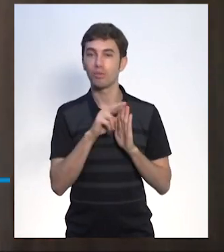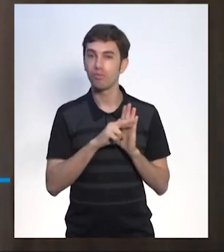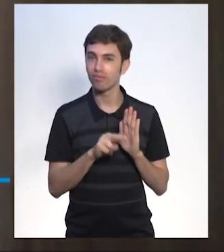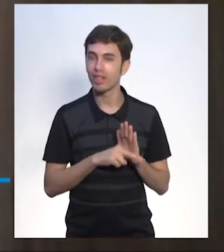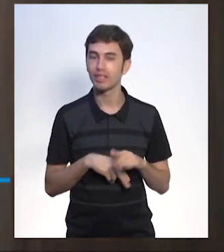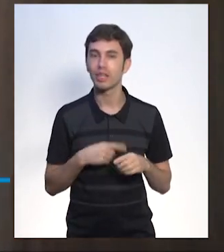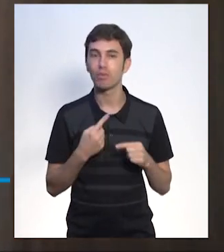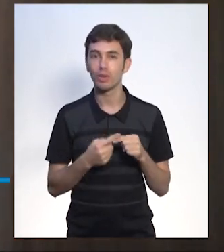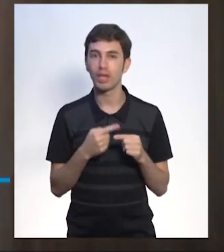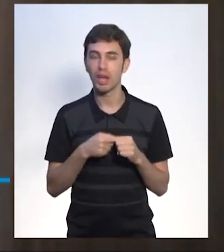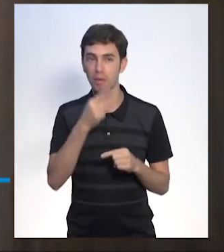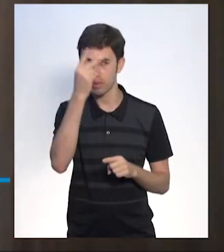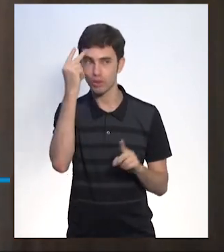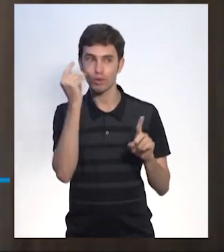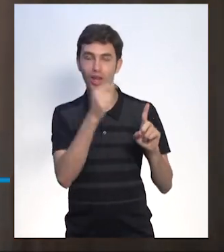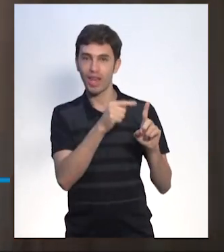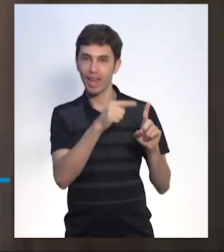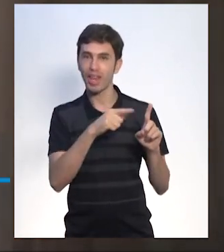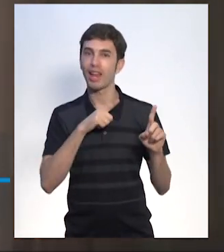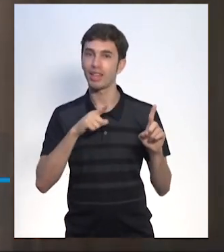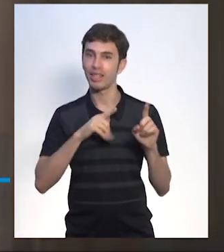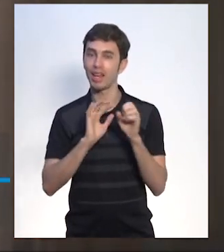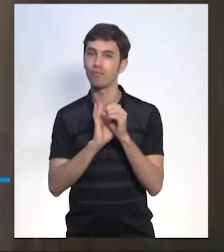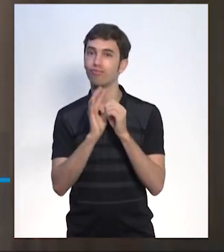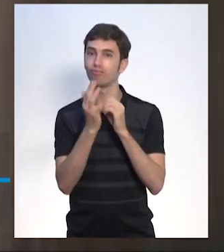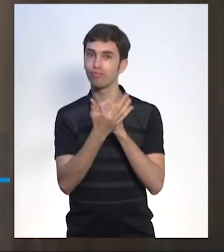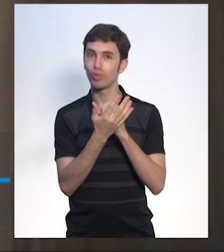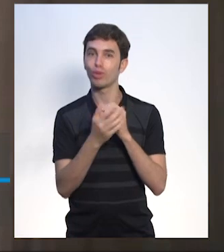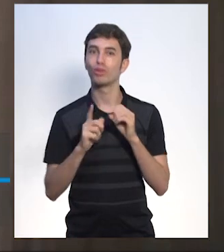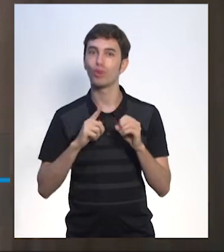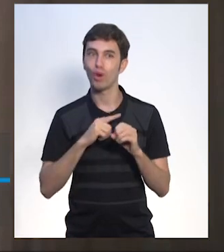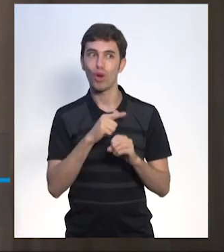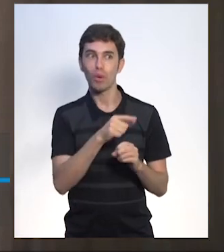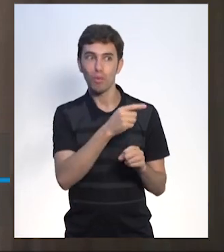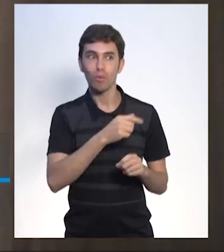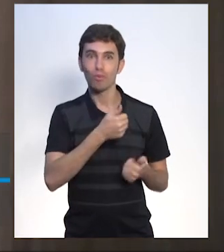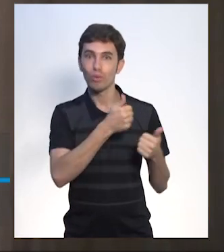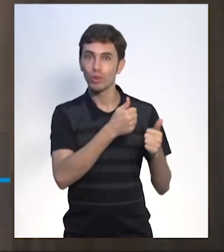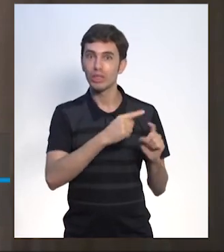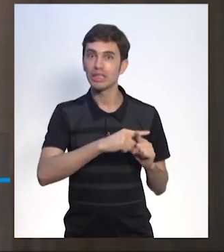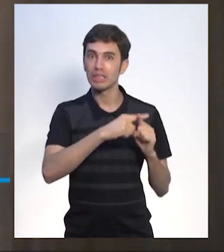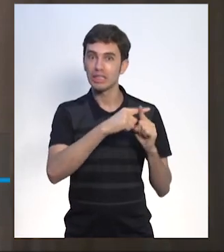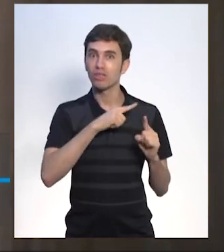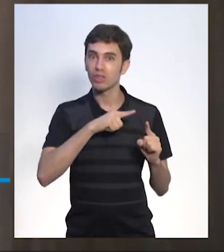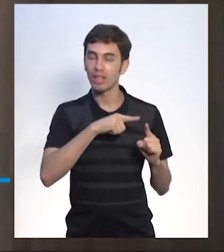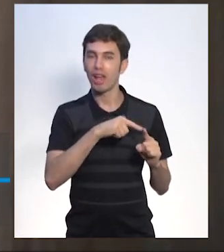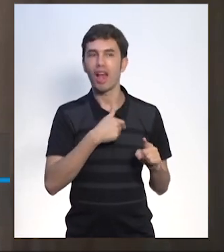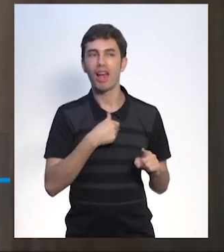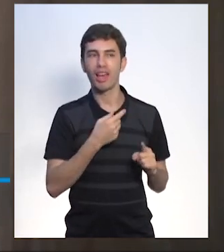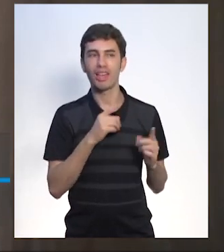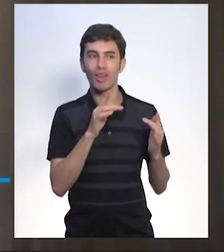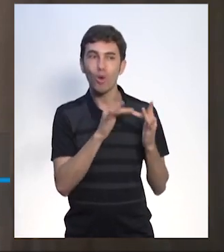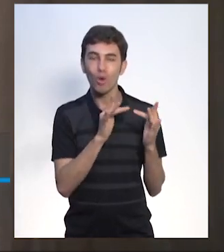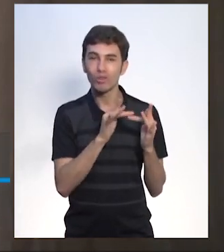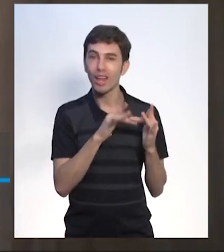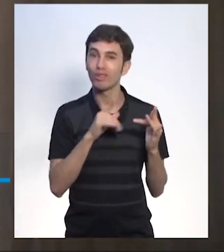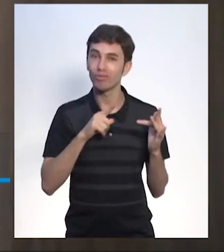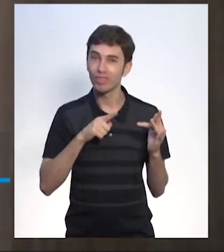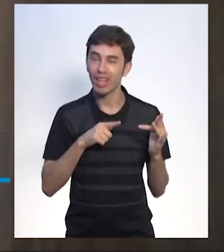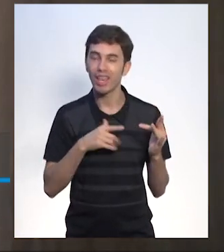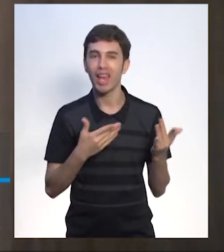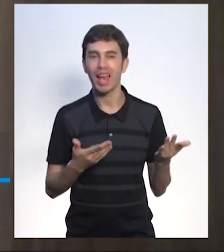tive contato com uma pessoa que testou positivo, né? Para aquela doença horrorosa que a gente já conhece. Então,